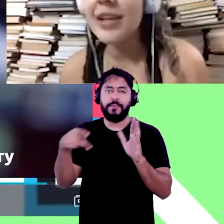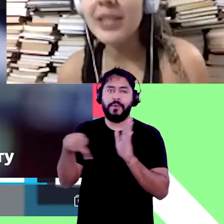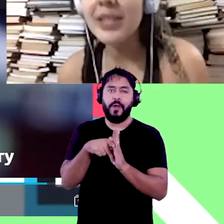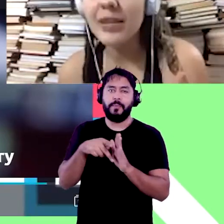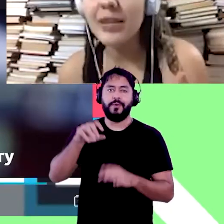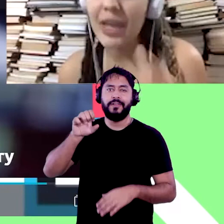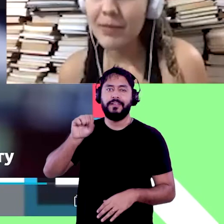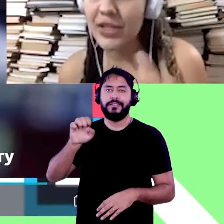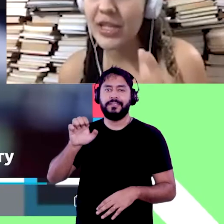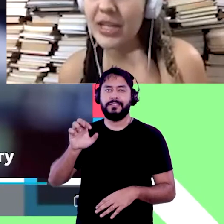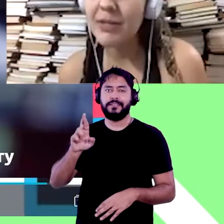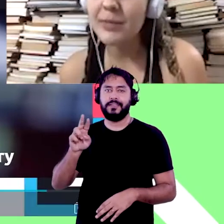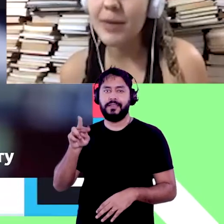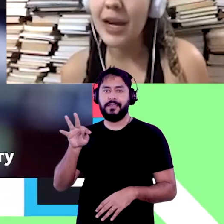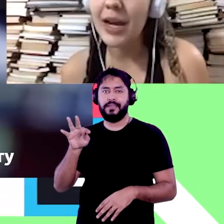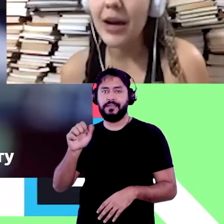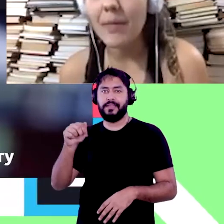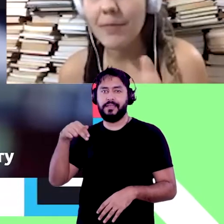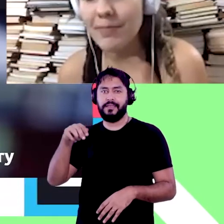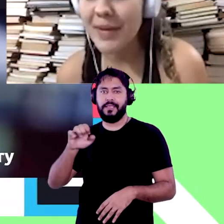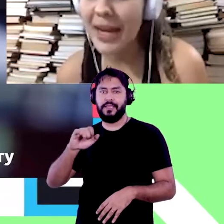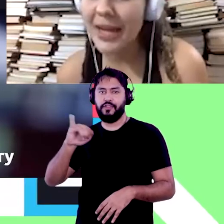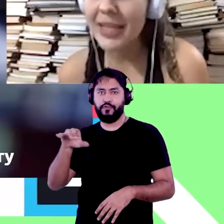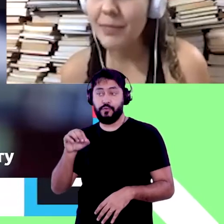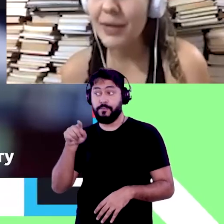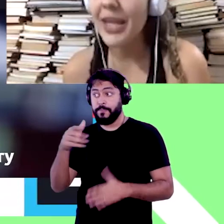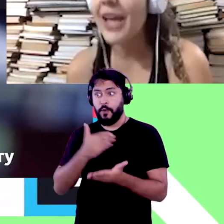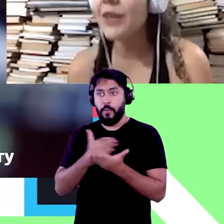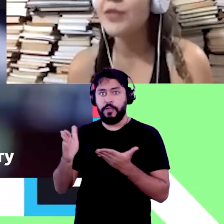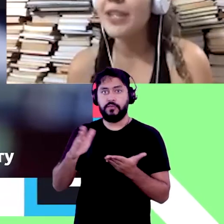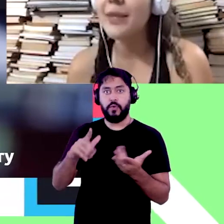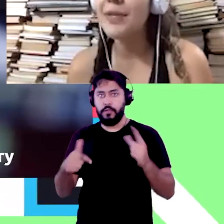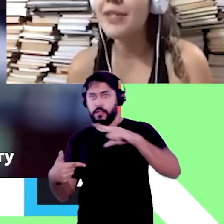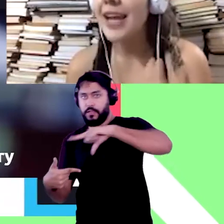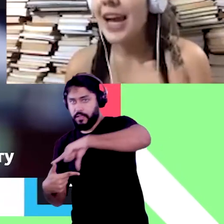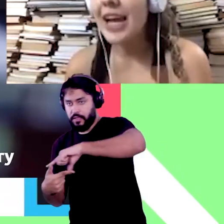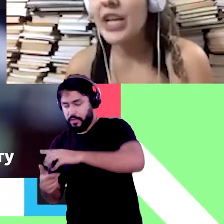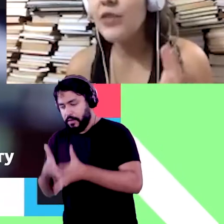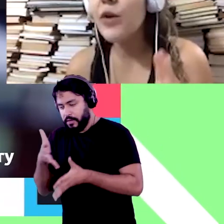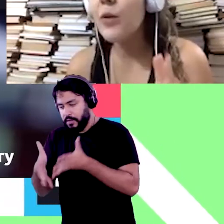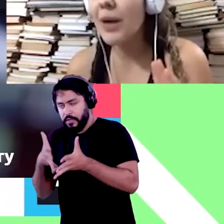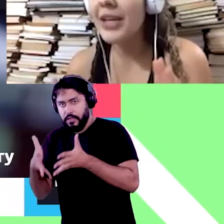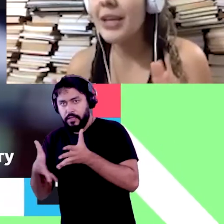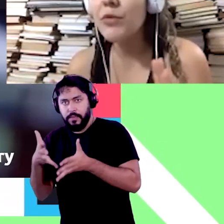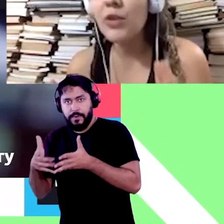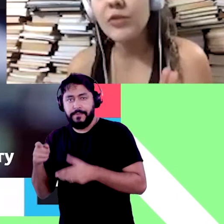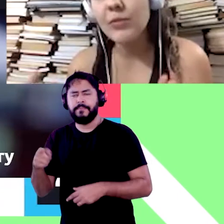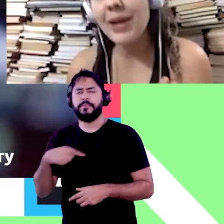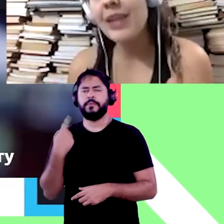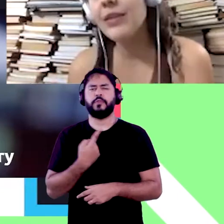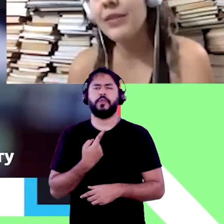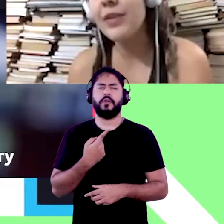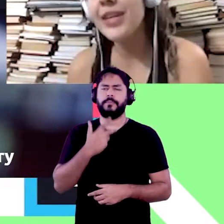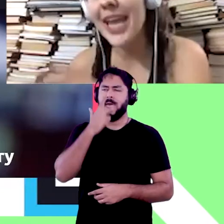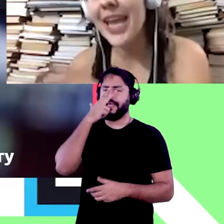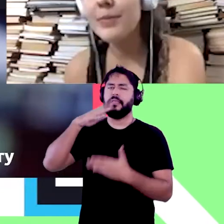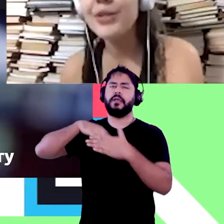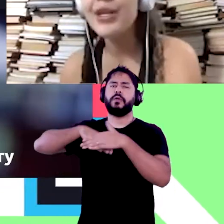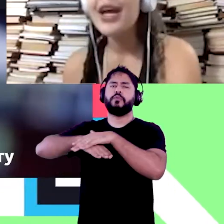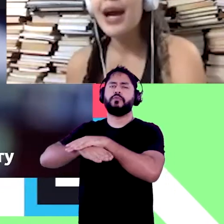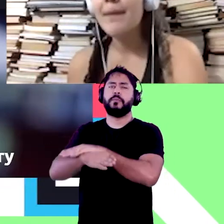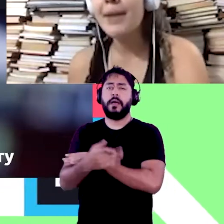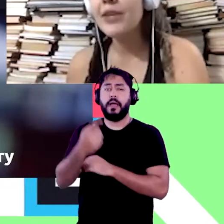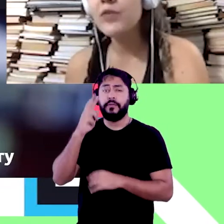começaram a trazer o intérprete de Libras para interpretarem os clipes, a gente ficou ainda muito acostumado a ver o